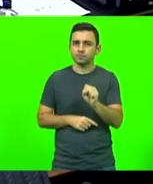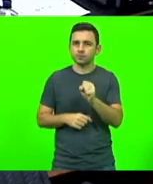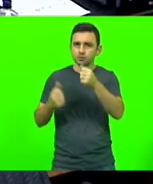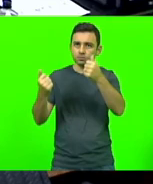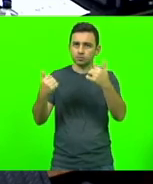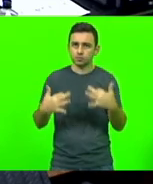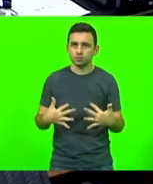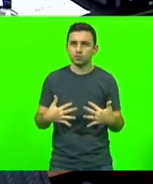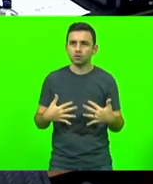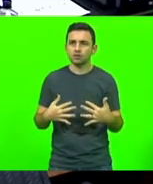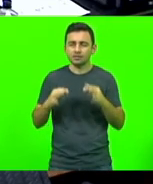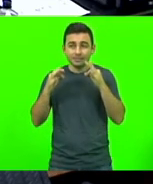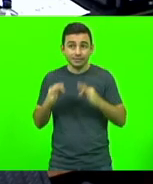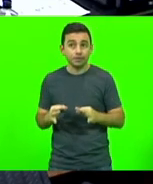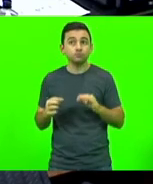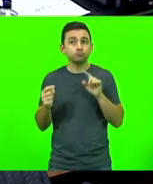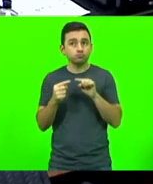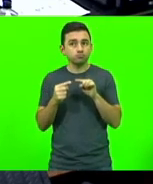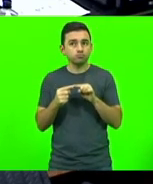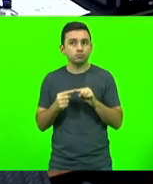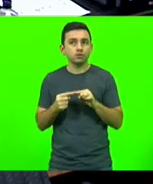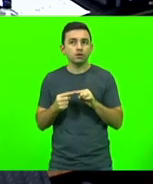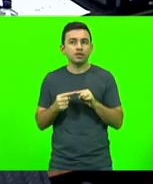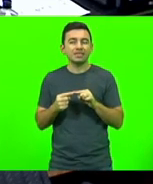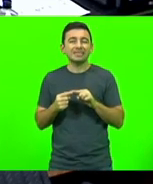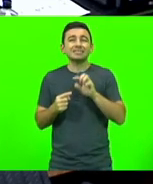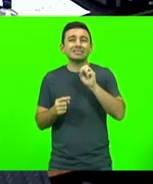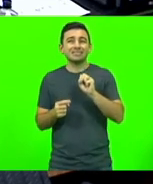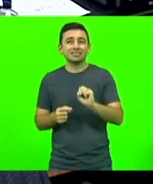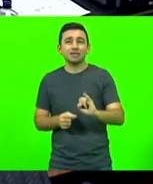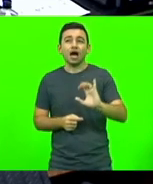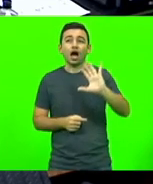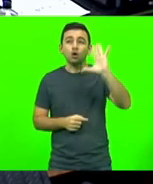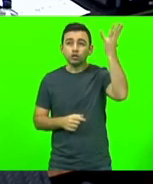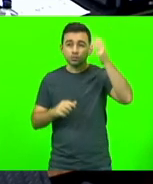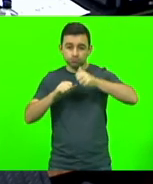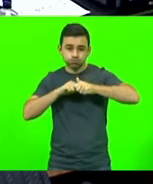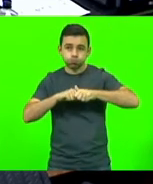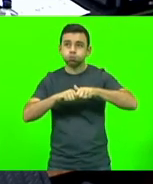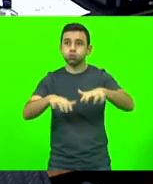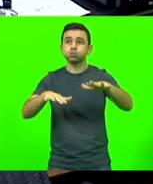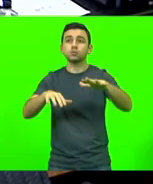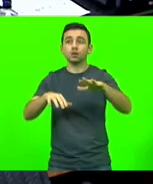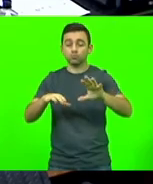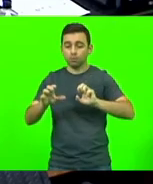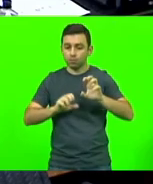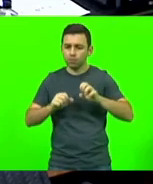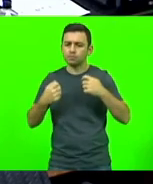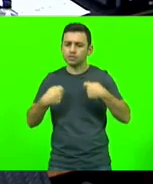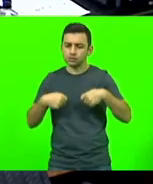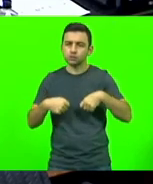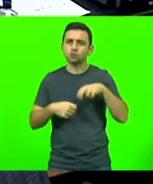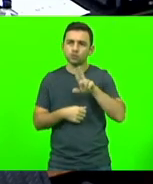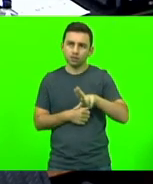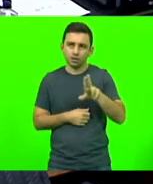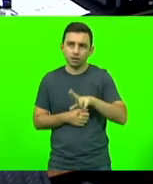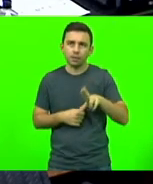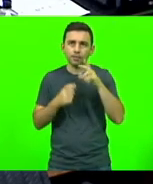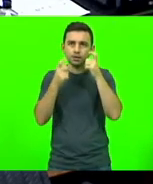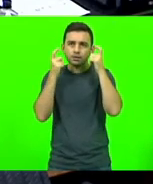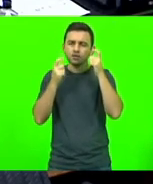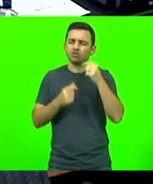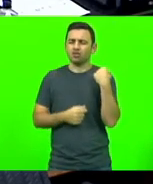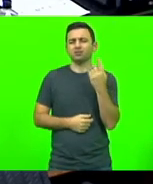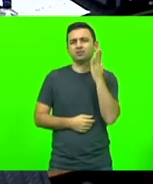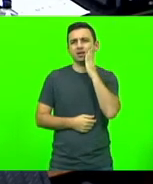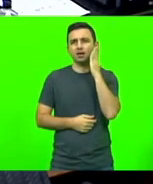com muita pontualidade aí que, em caso de um grande surto, as crianças deveriam usar máscaras. Nós sabemos, o senhor está acompanhando, eu